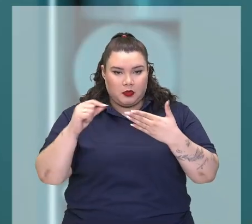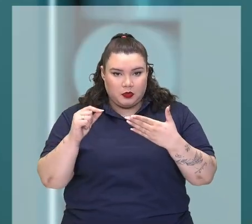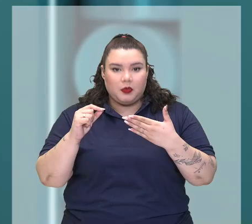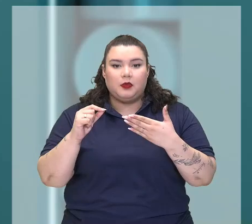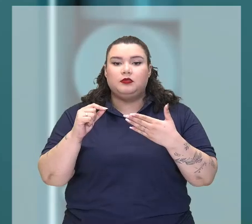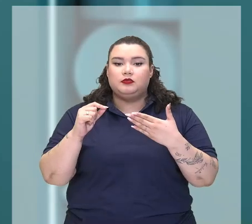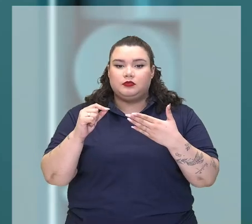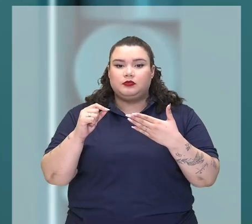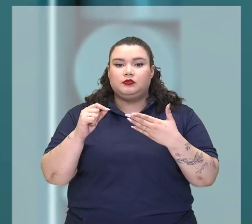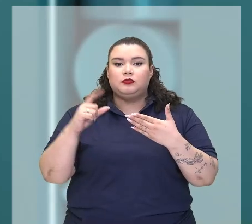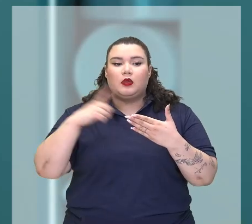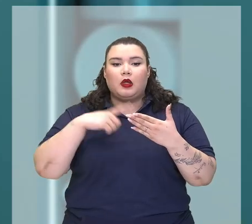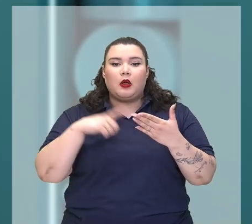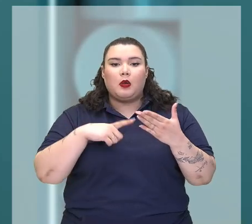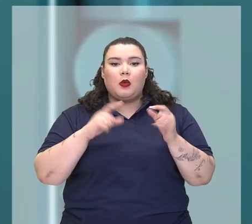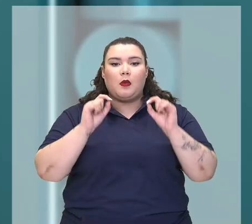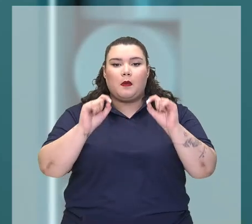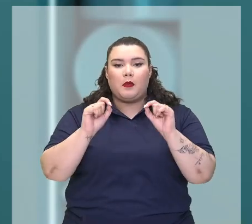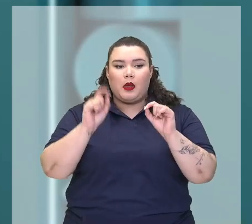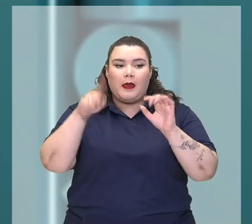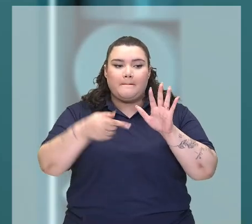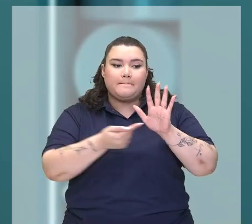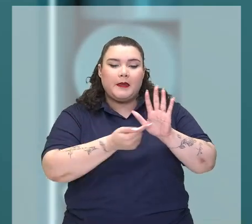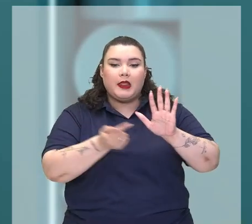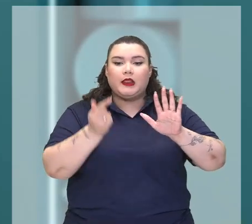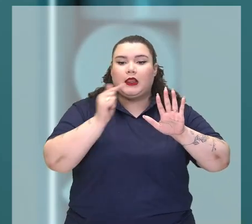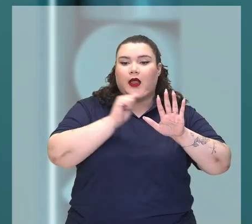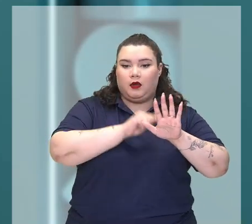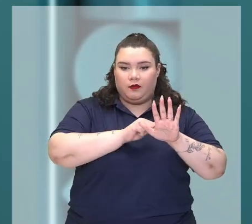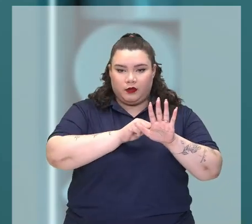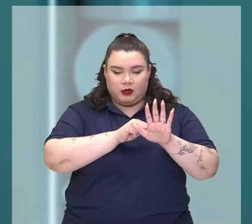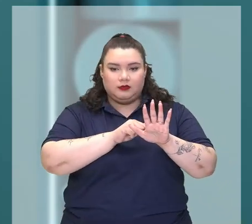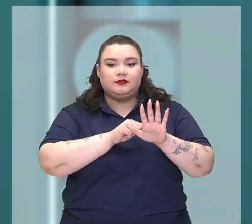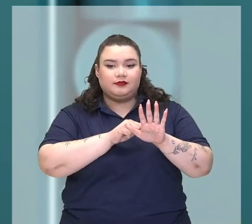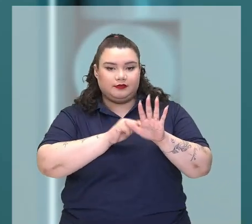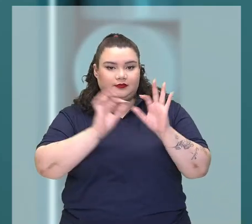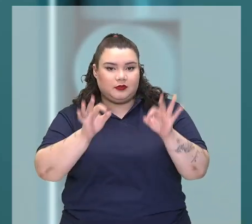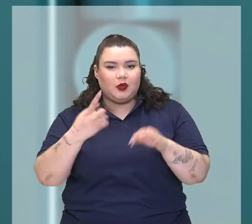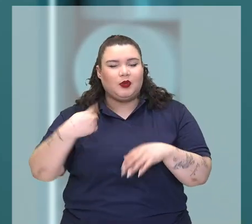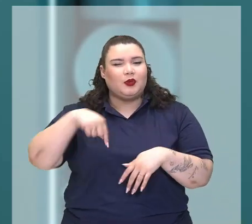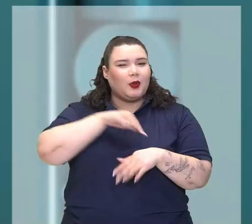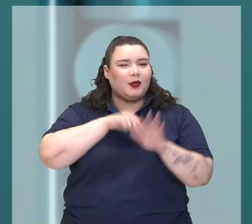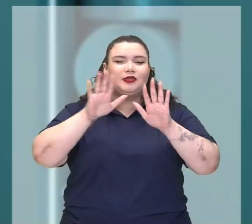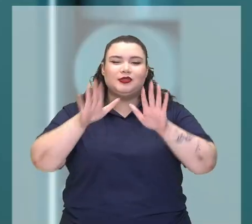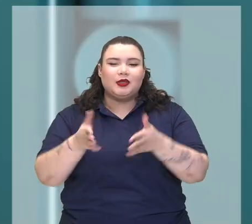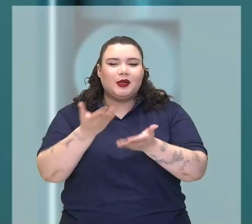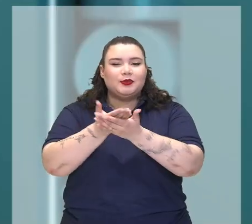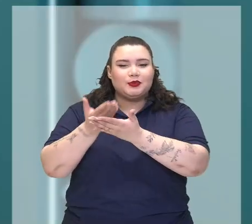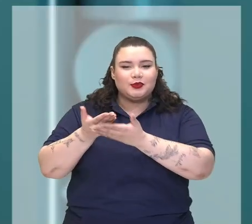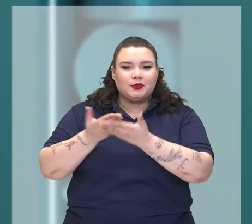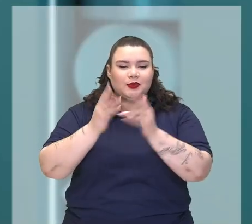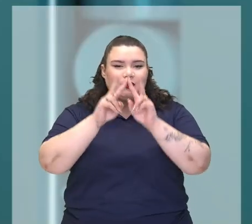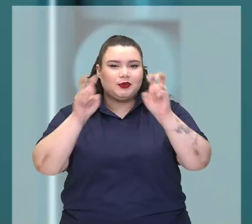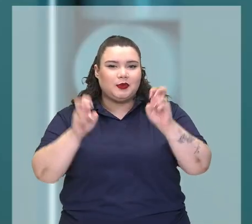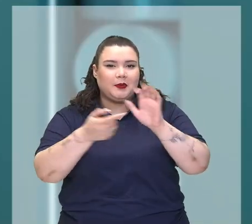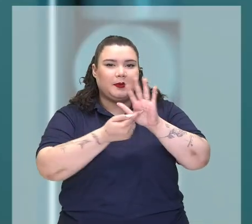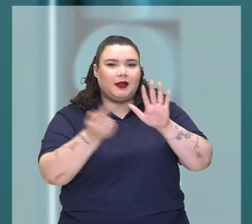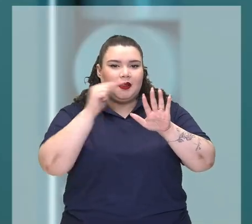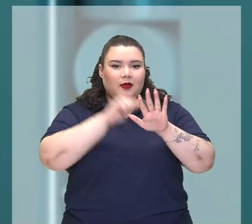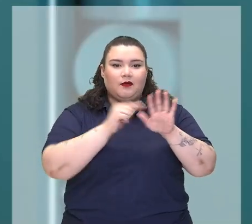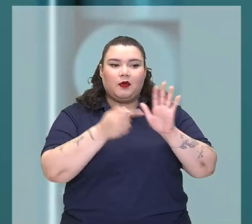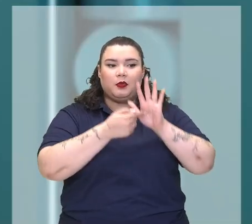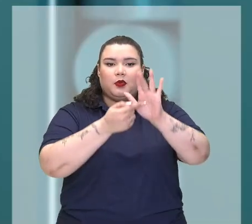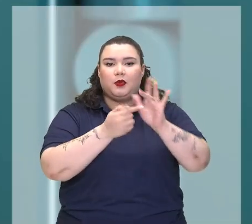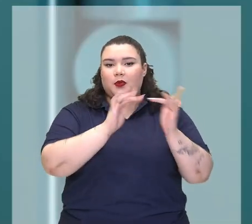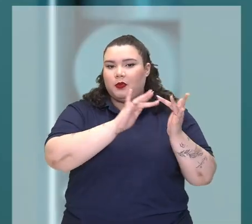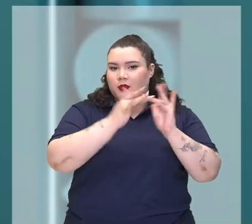modernista, ele faz uma metáfora, né? E nós já estudamos sobre metáfora, que traz aí o